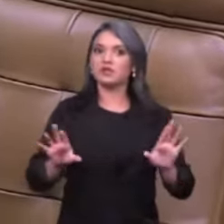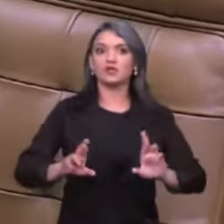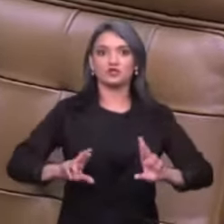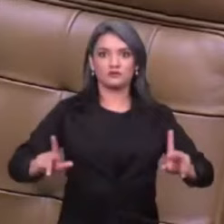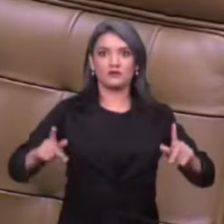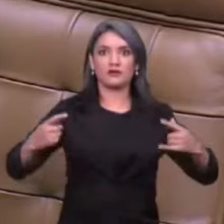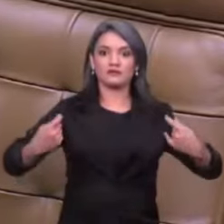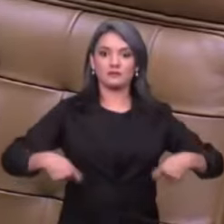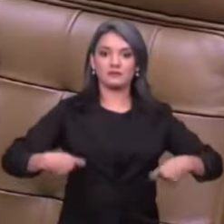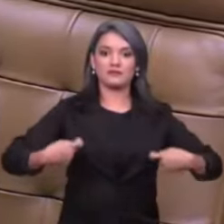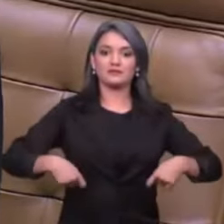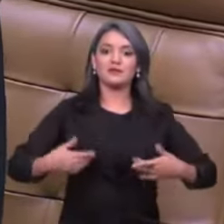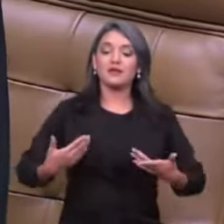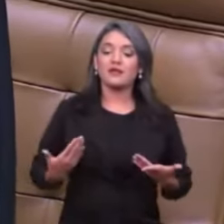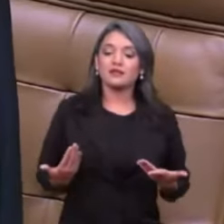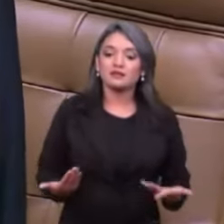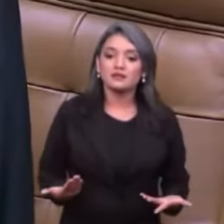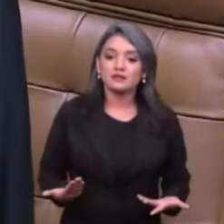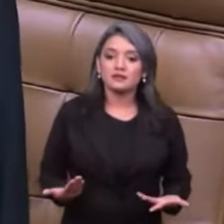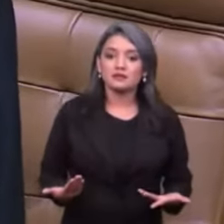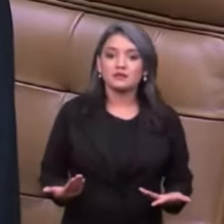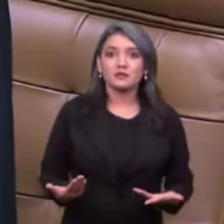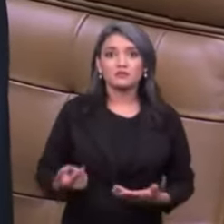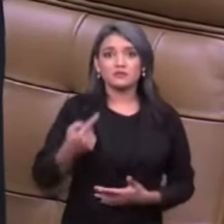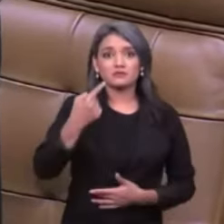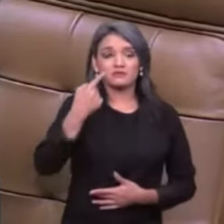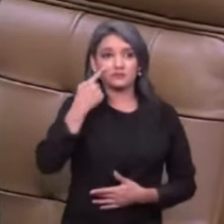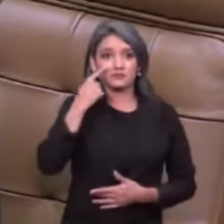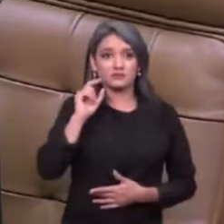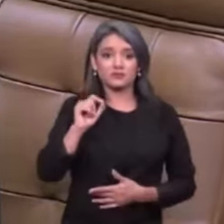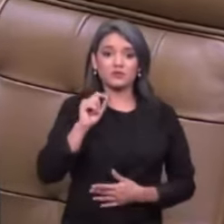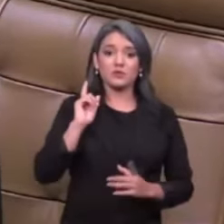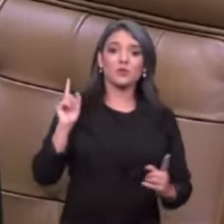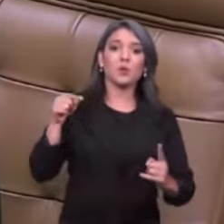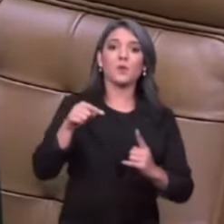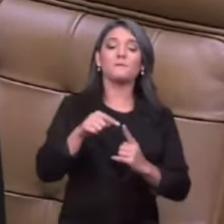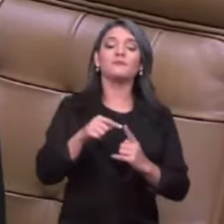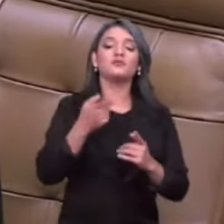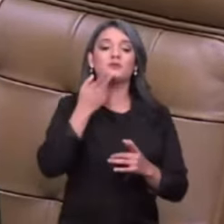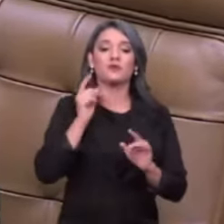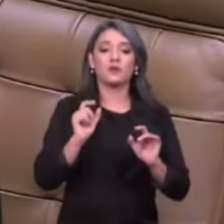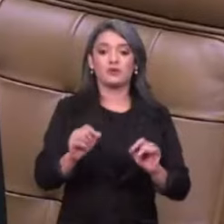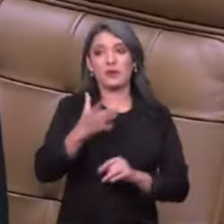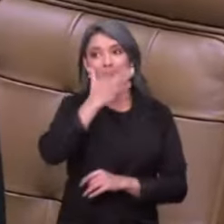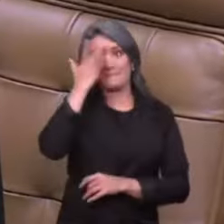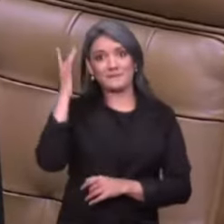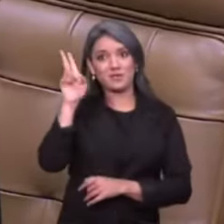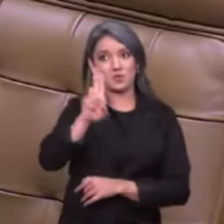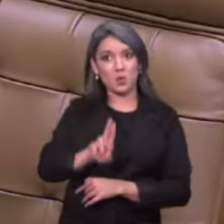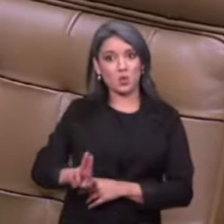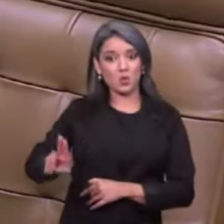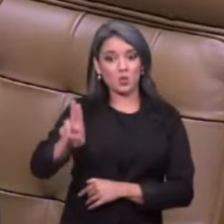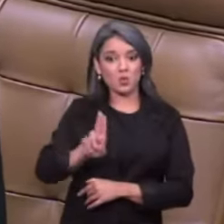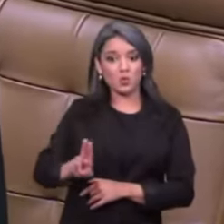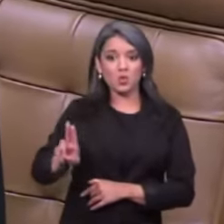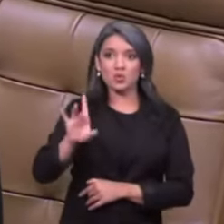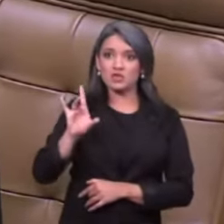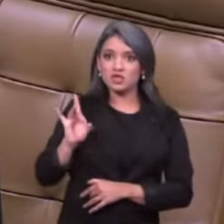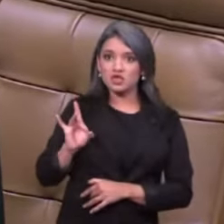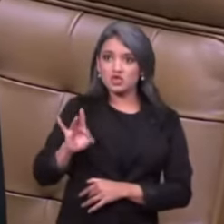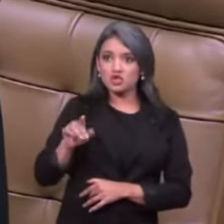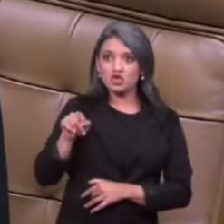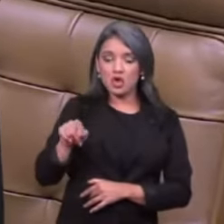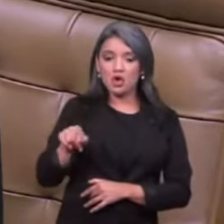Que resulta aqui. A proposta é dizer, aquele que for usuário, ele